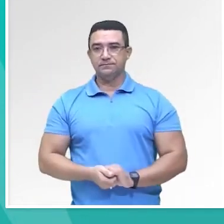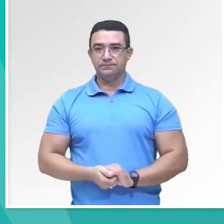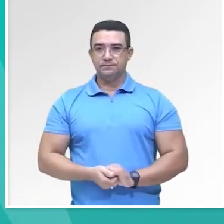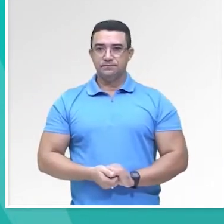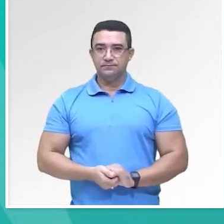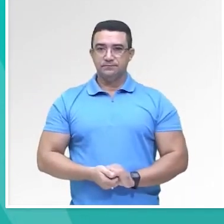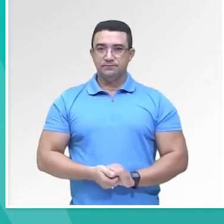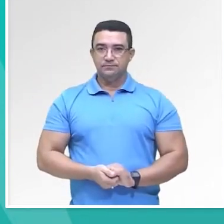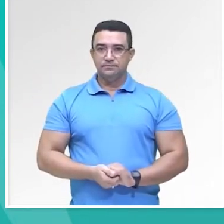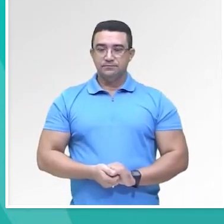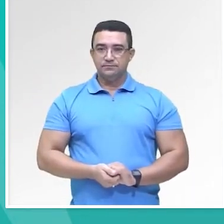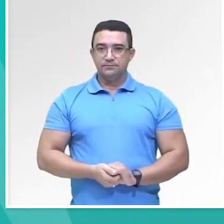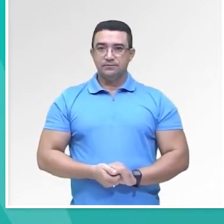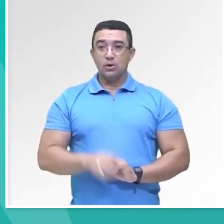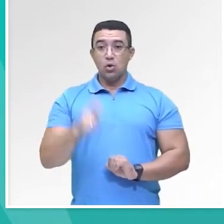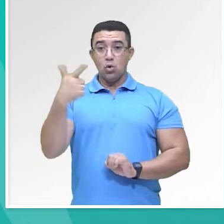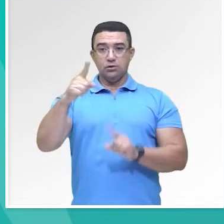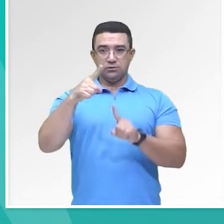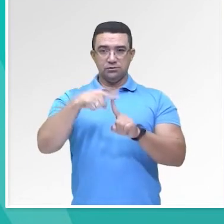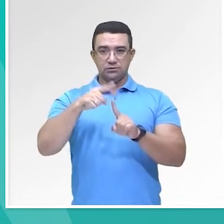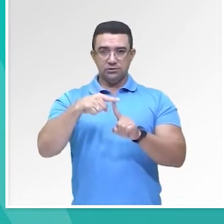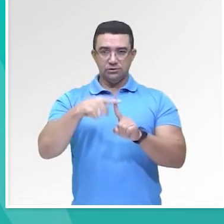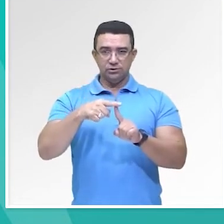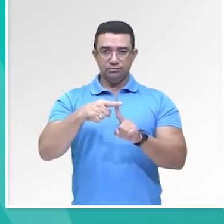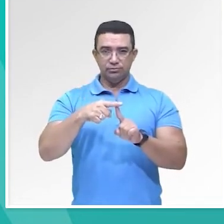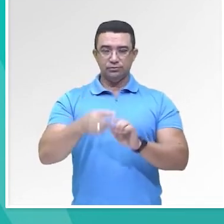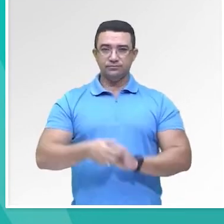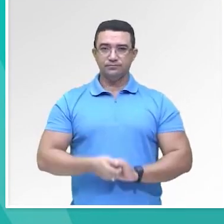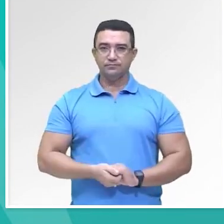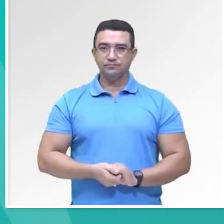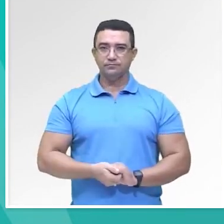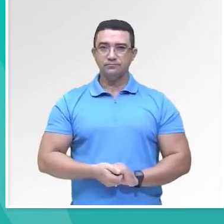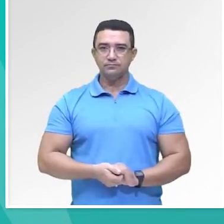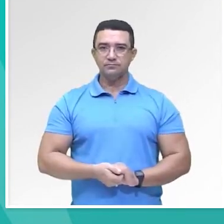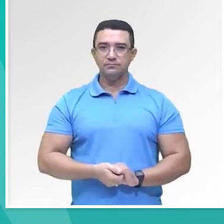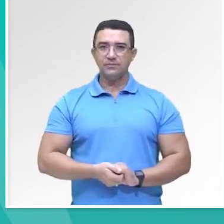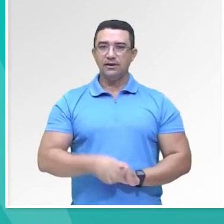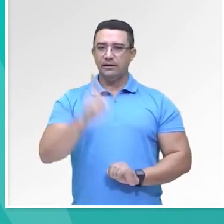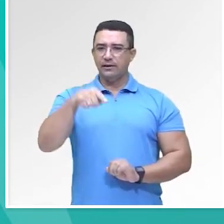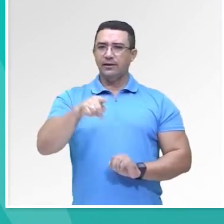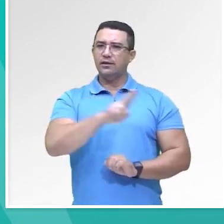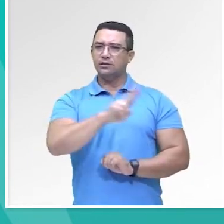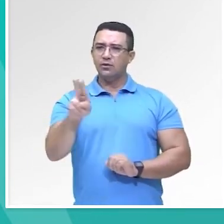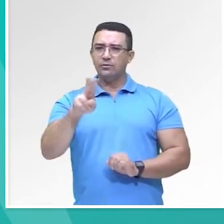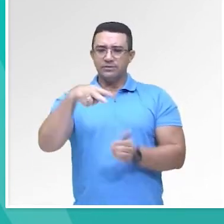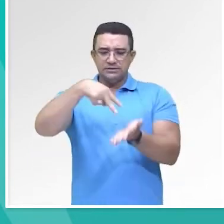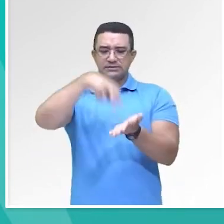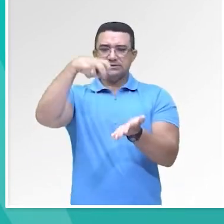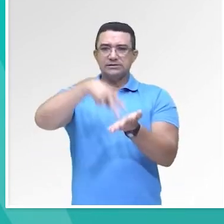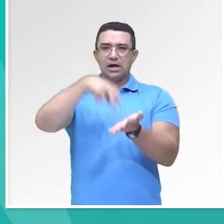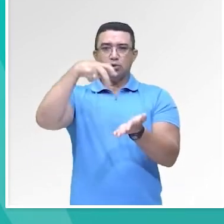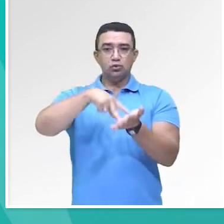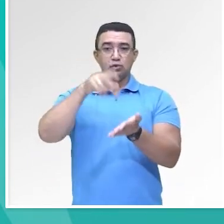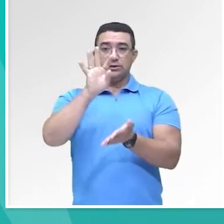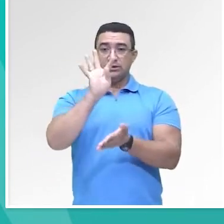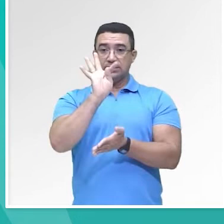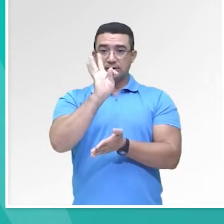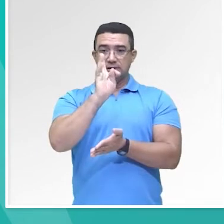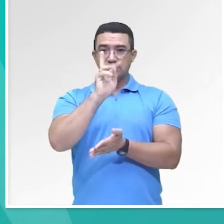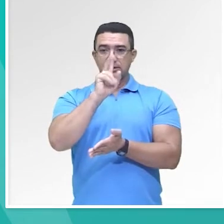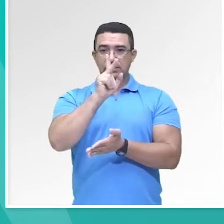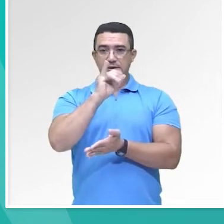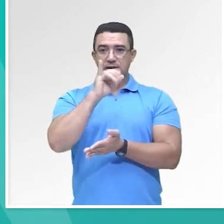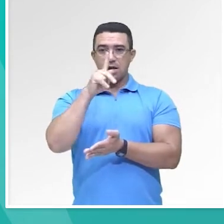O nosso próximo salto é um salto bem interessante também, chamado de salto triplo. E aí vocês